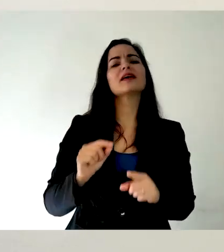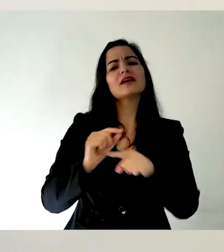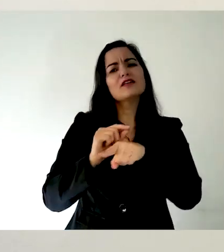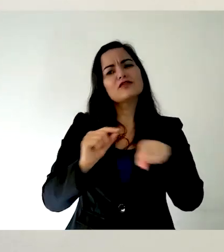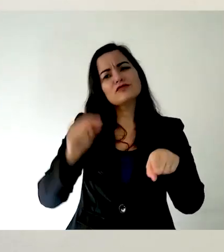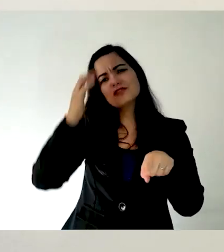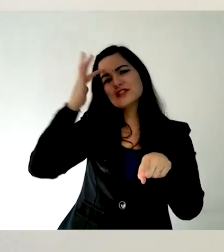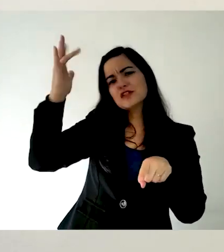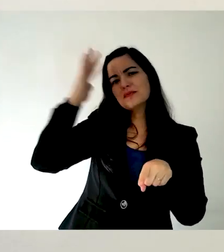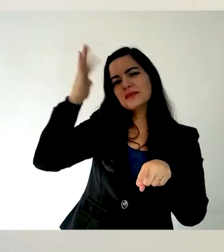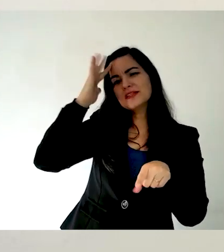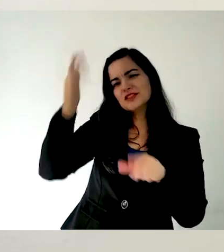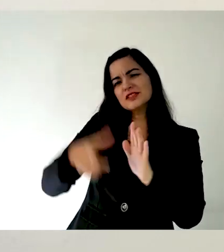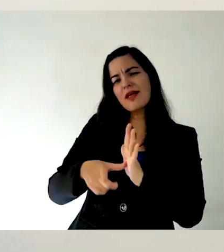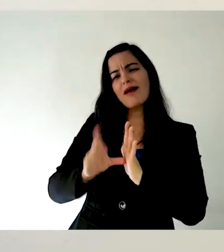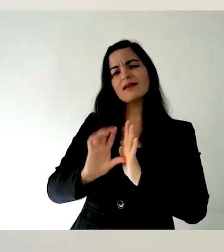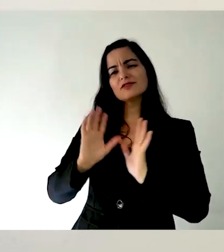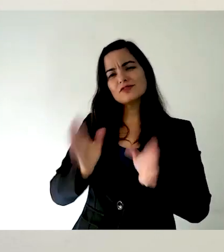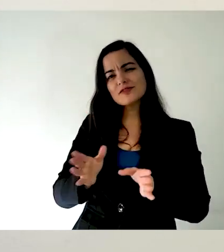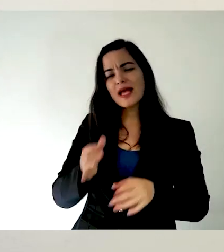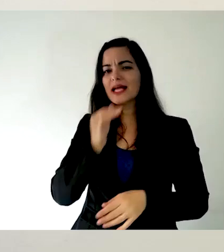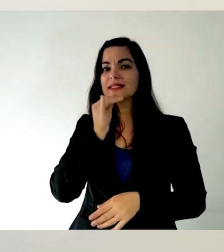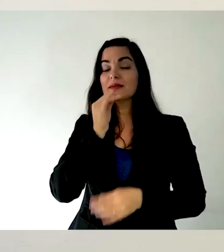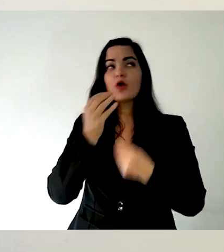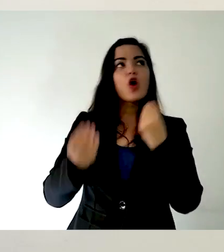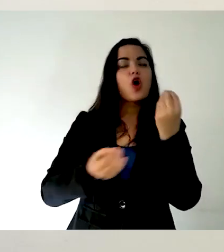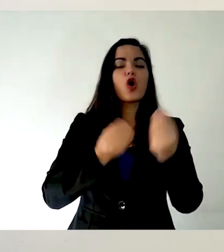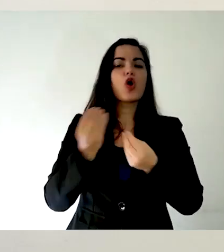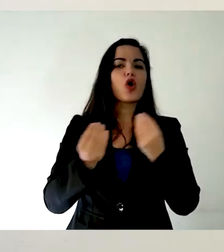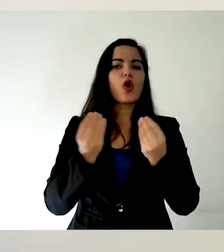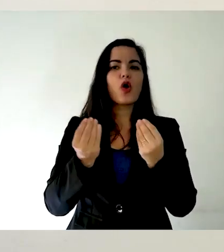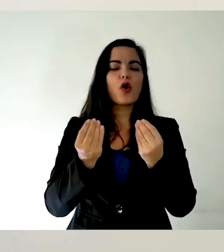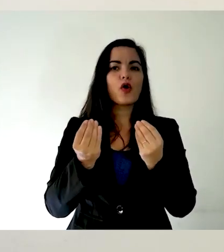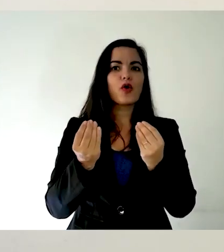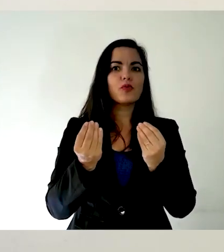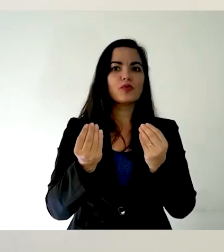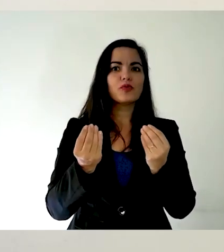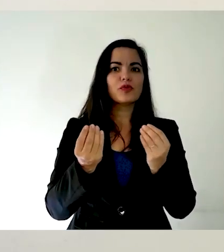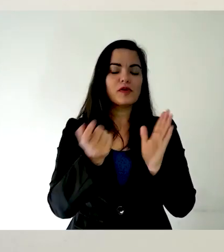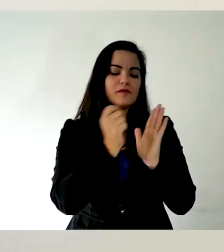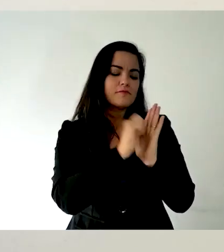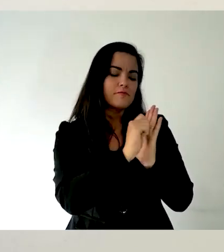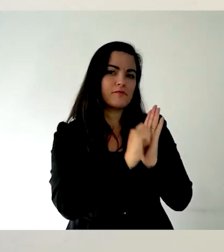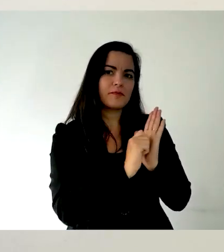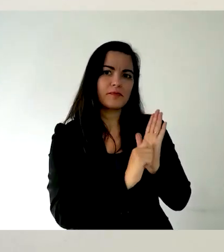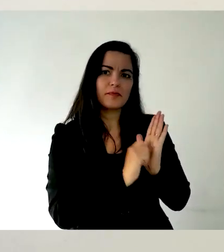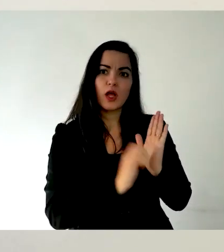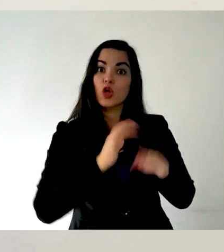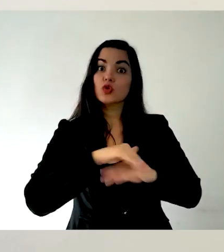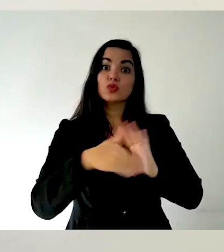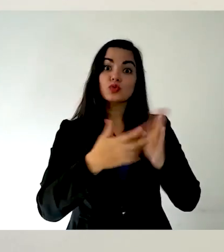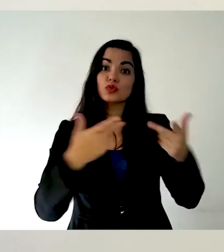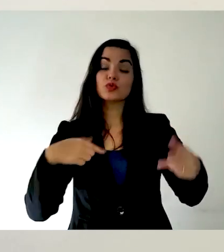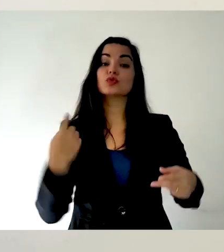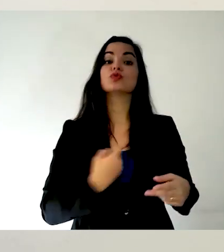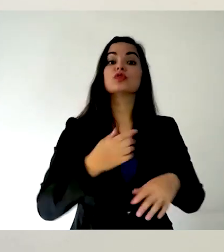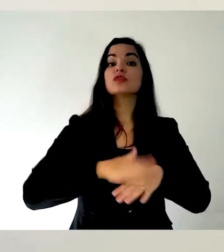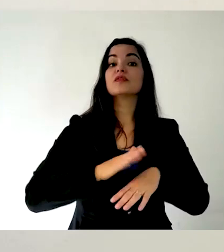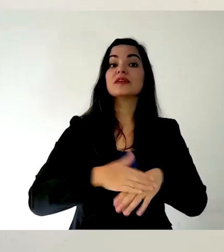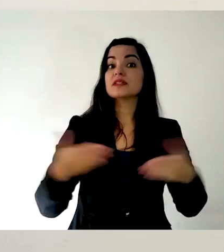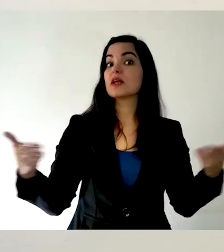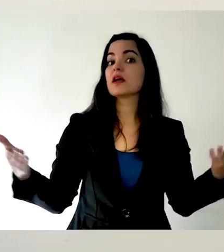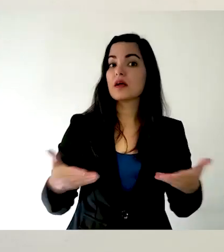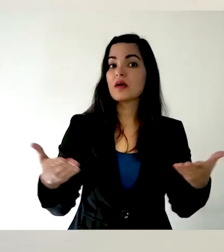já imaginou como seria deixar registrado tudo que nós fazemos hoje